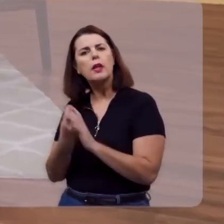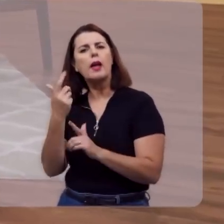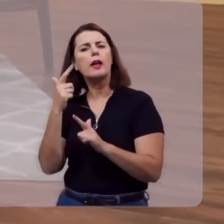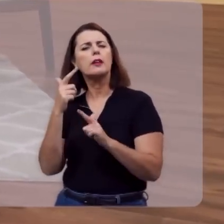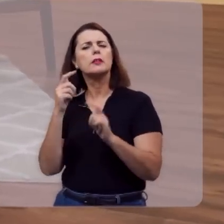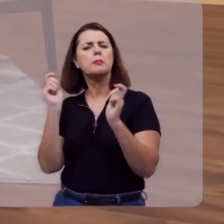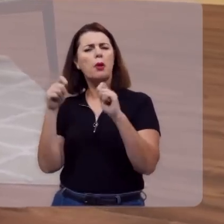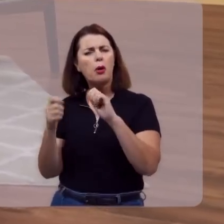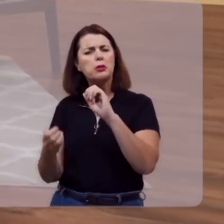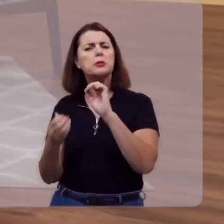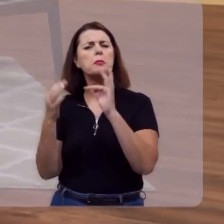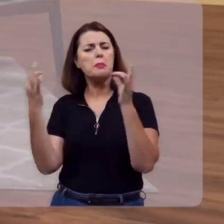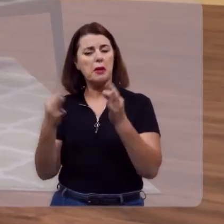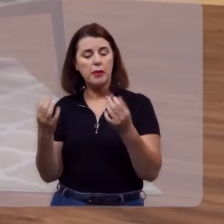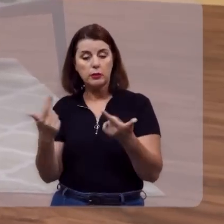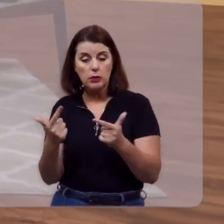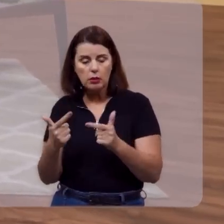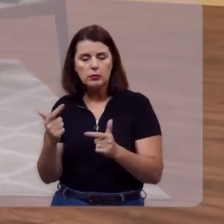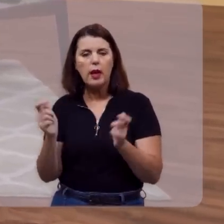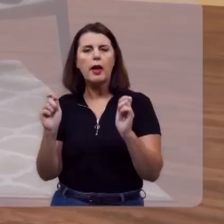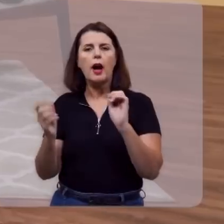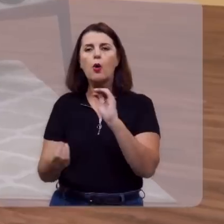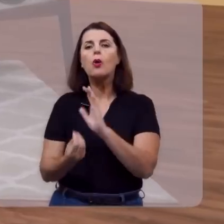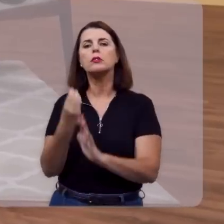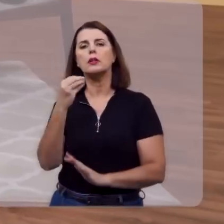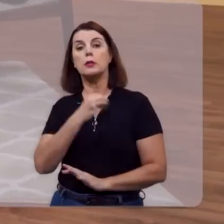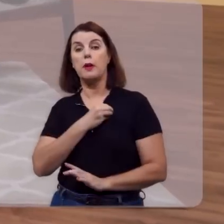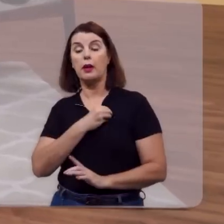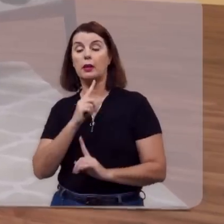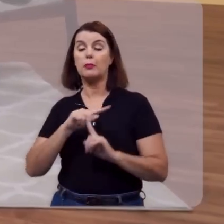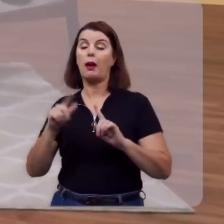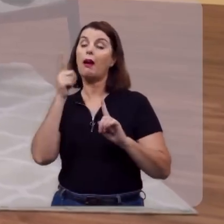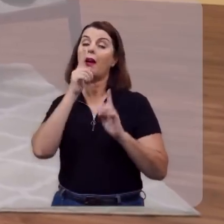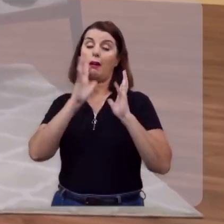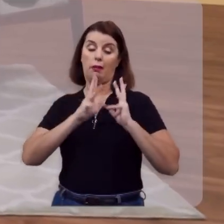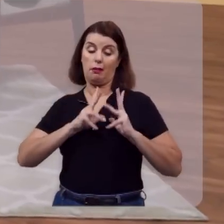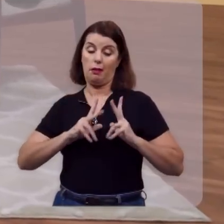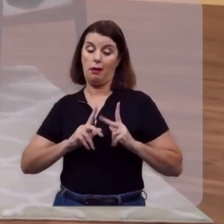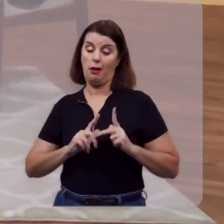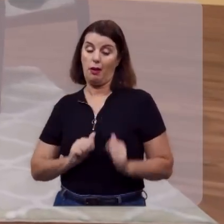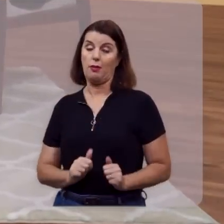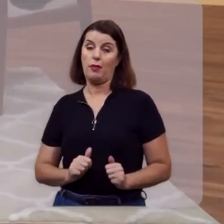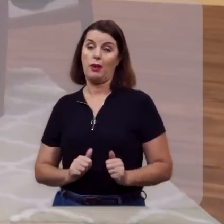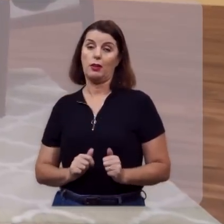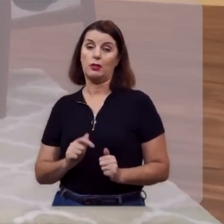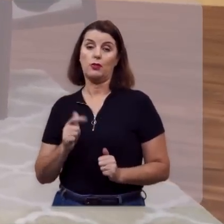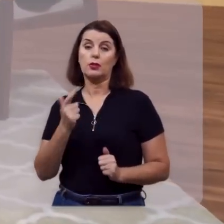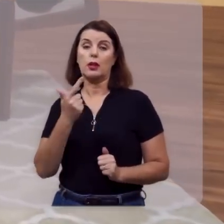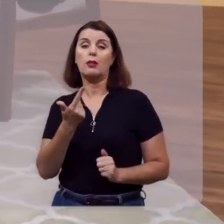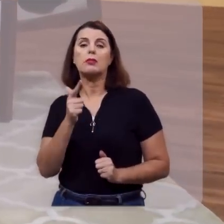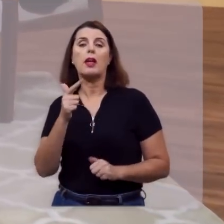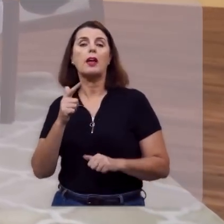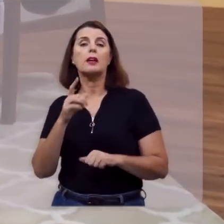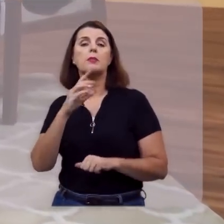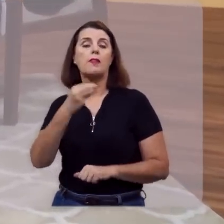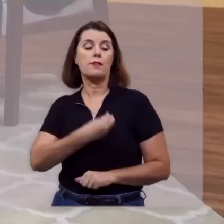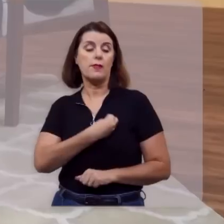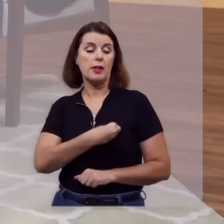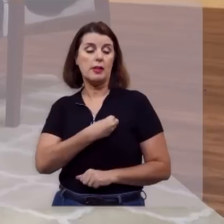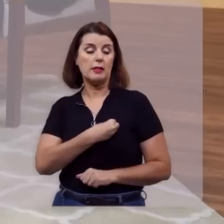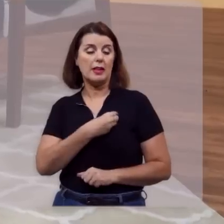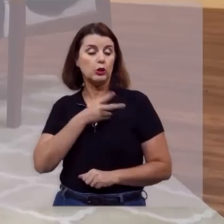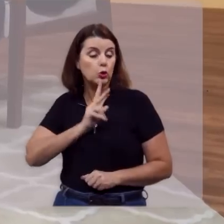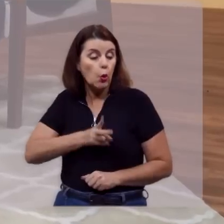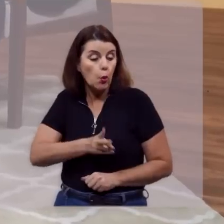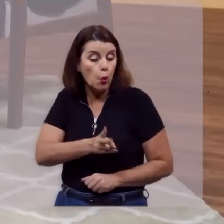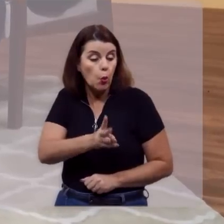tropece e não seja plenamente perfeito neste mundo, mas você foi lavado pelo sangue de Jesus e não vive mais entregue a uma